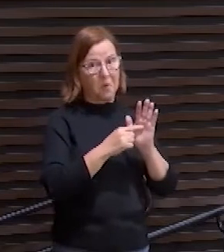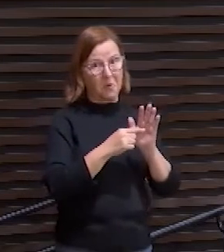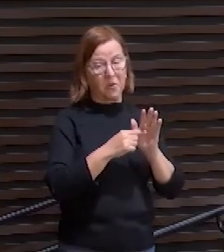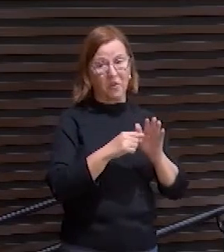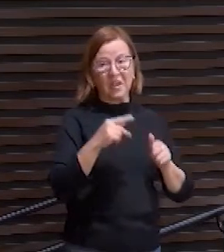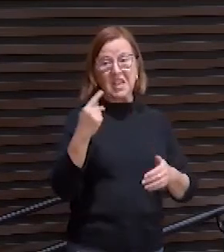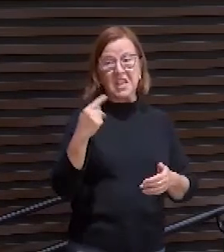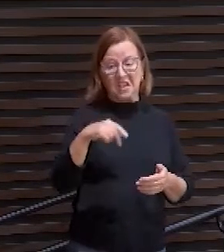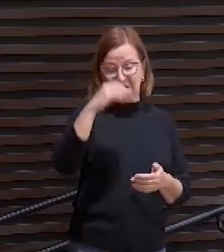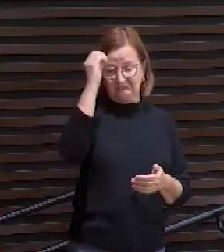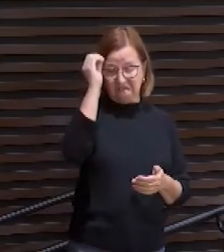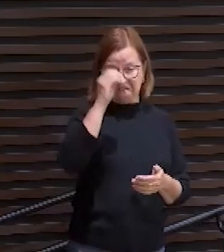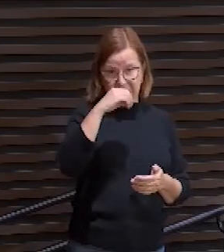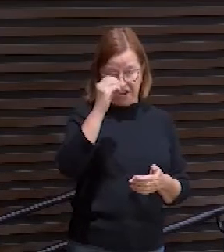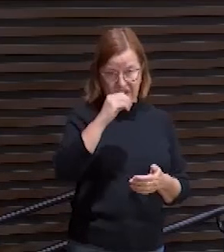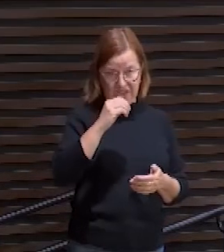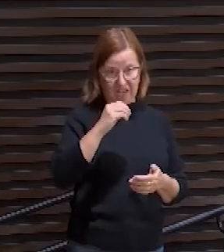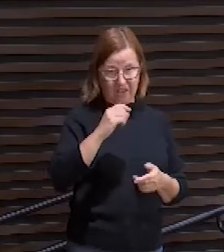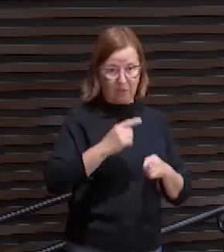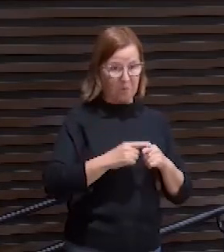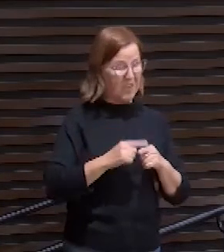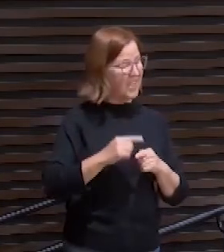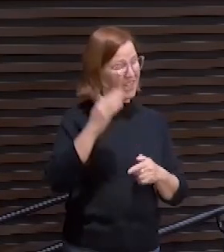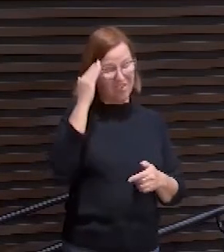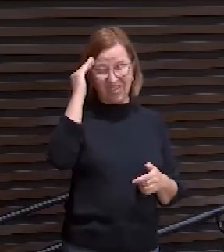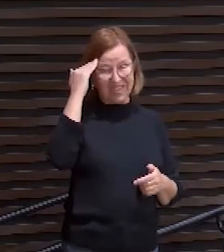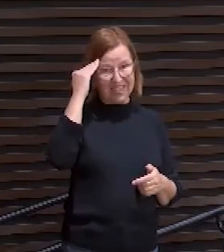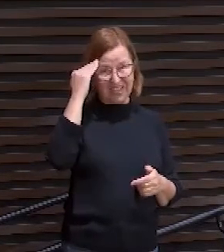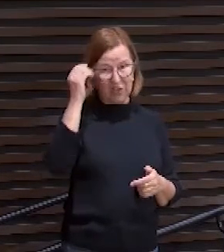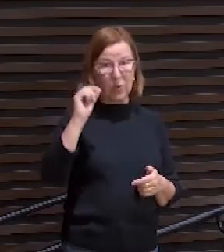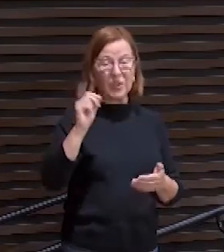que é a pecaminosidade humana.